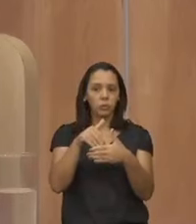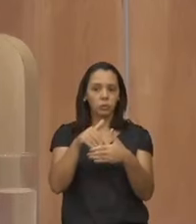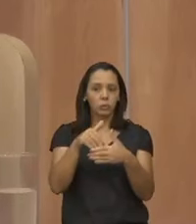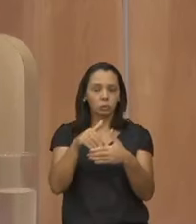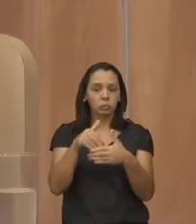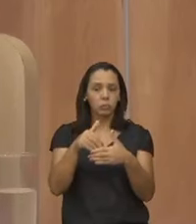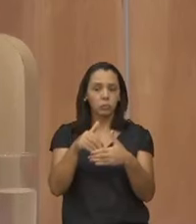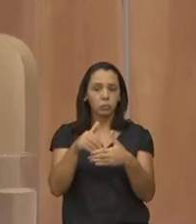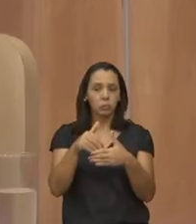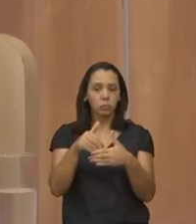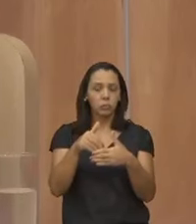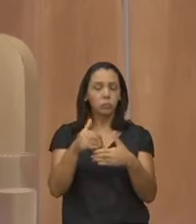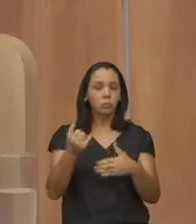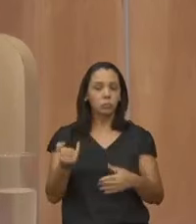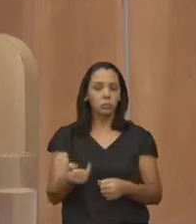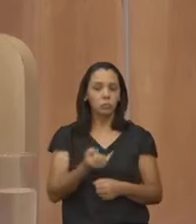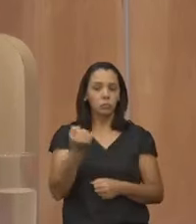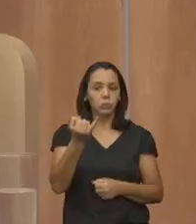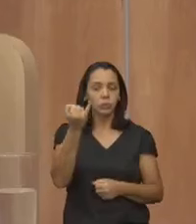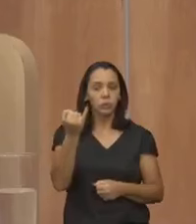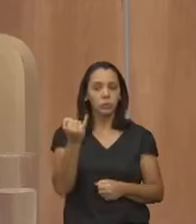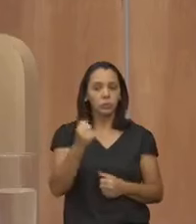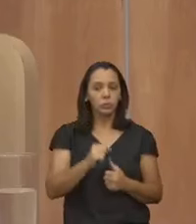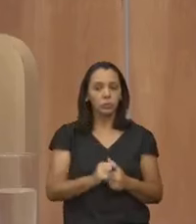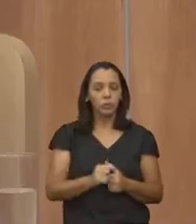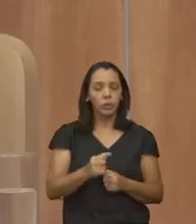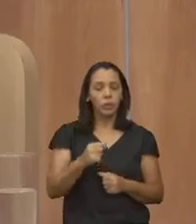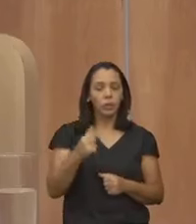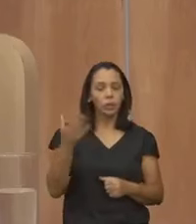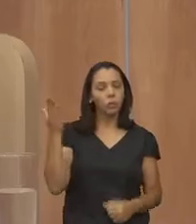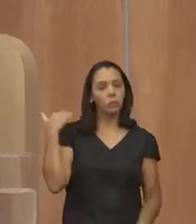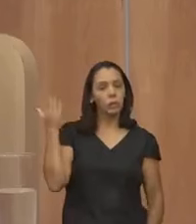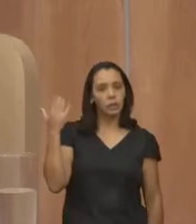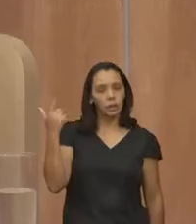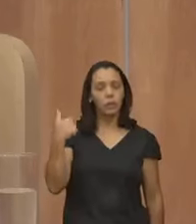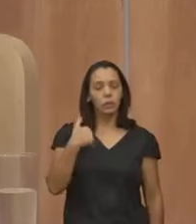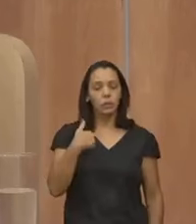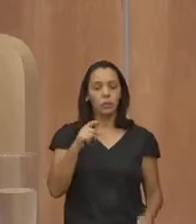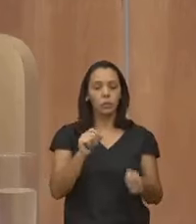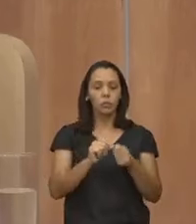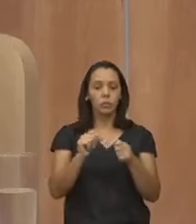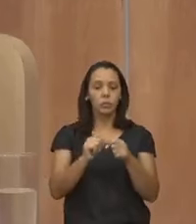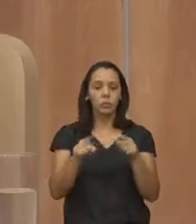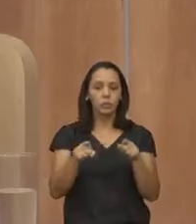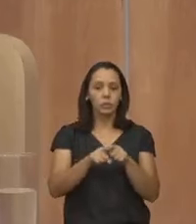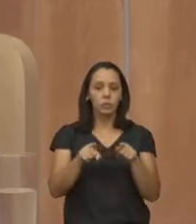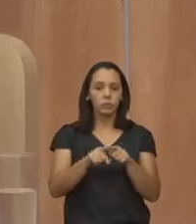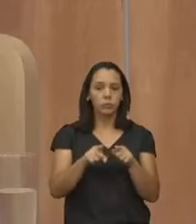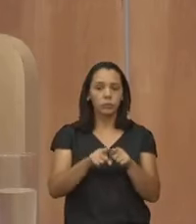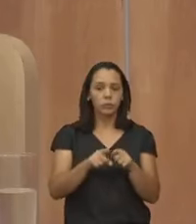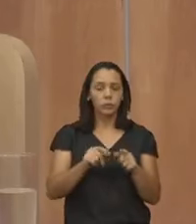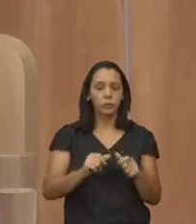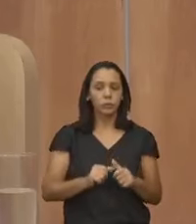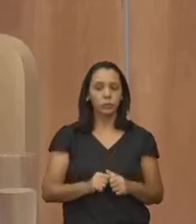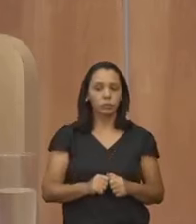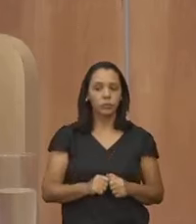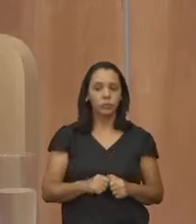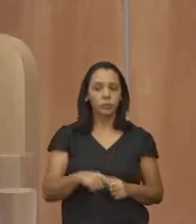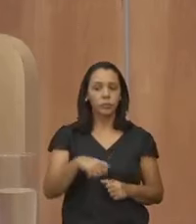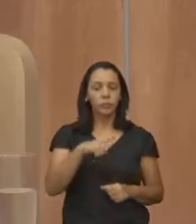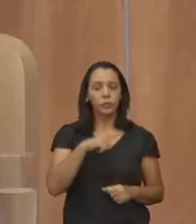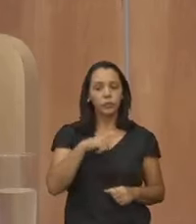separado. Eu fui o primeiro que fez isso nessa casa, na outra legislatura, né? Tivemos, só para concluir, senhor presidente, tivemos